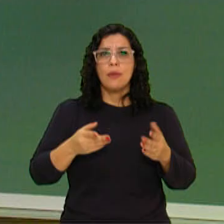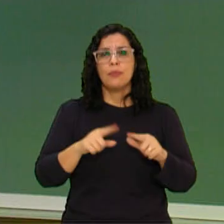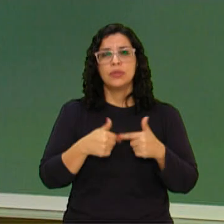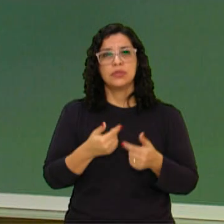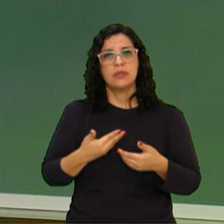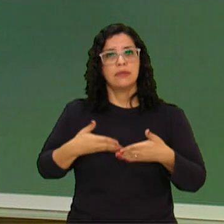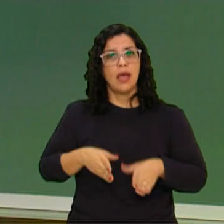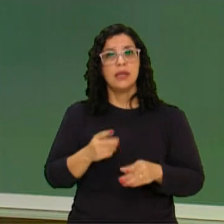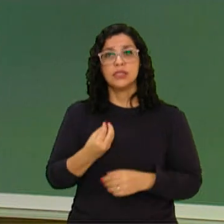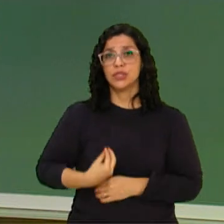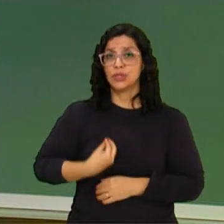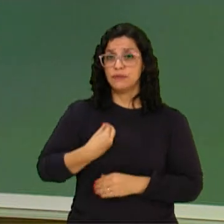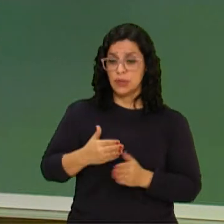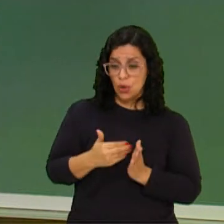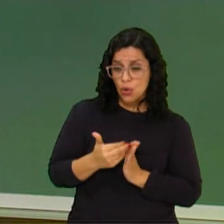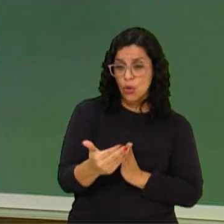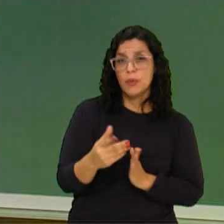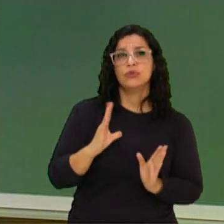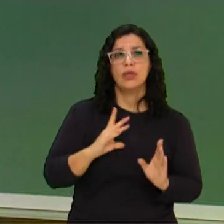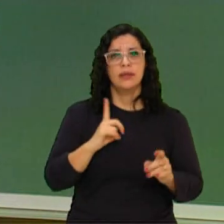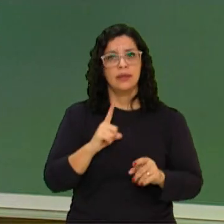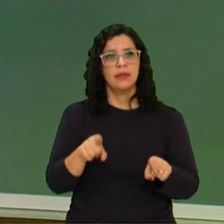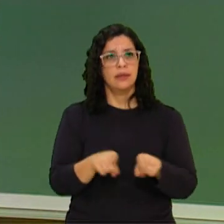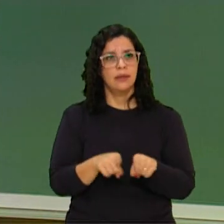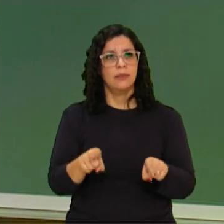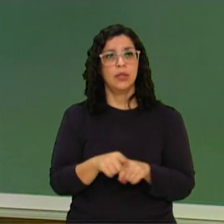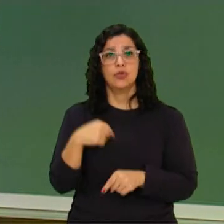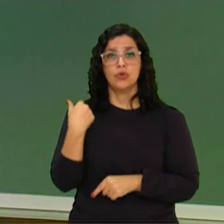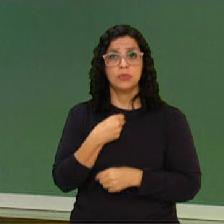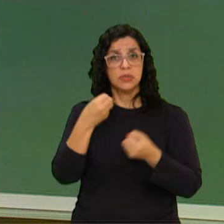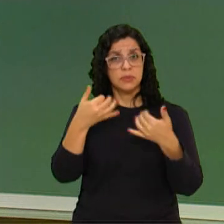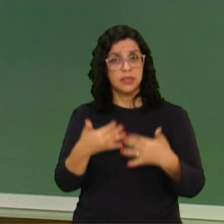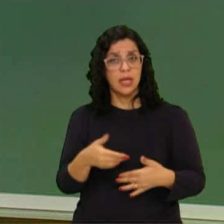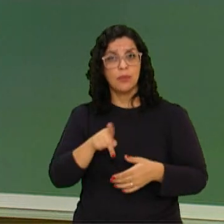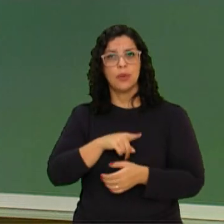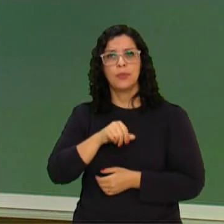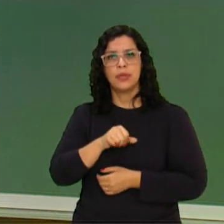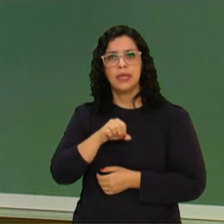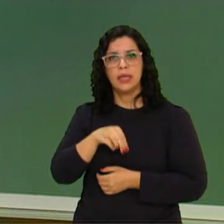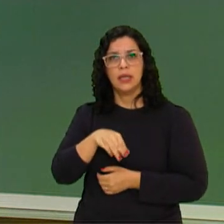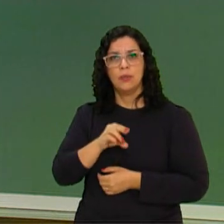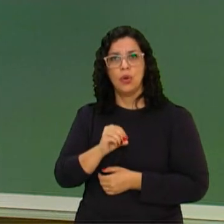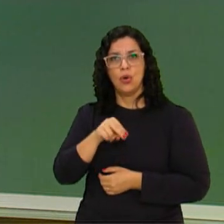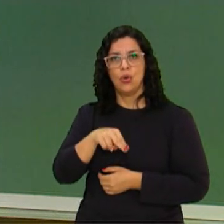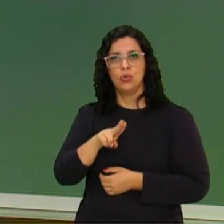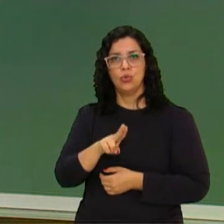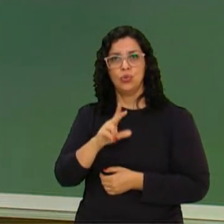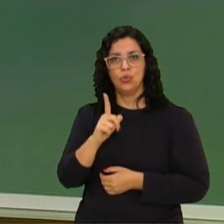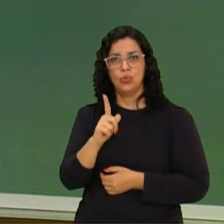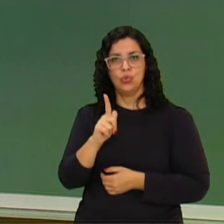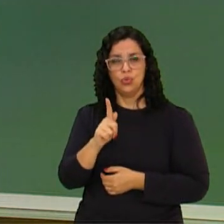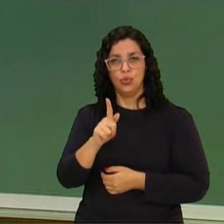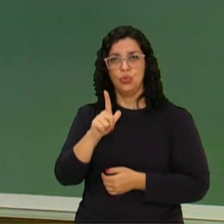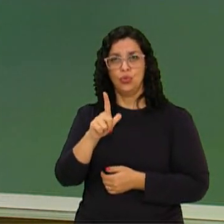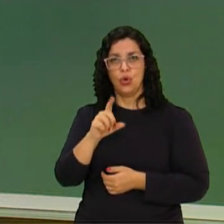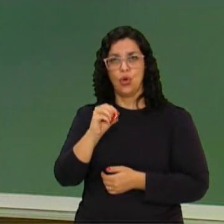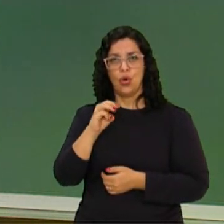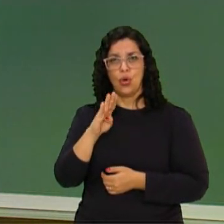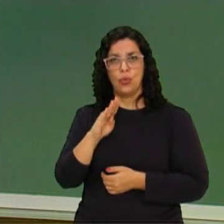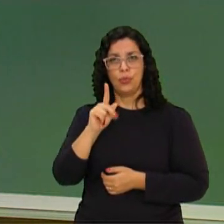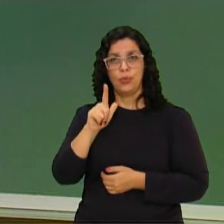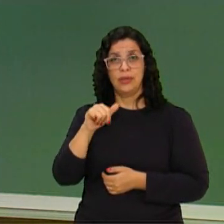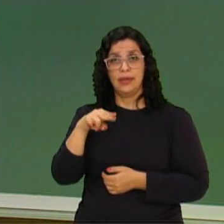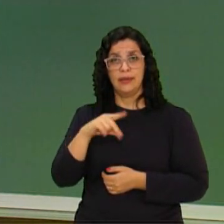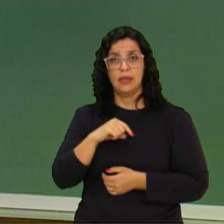vida, né? Para aquele primeiro momento dela, pelo menos, né? Então a gente vai chamar assim de imunização passiva. Esses soros são feitos assim, ó, por exemplo,